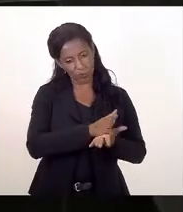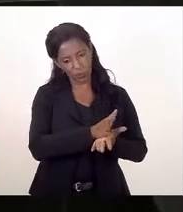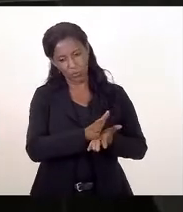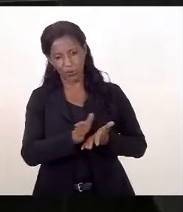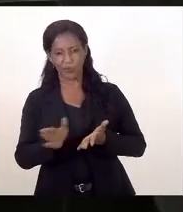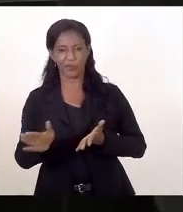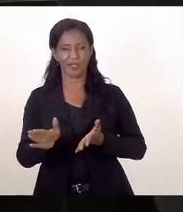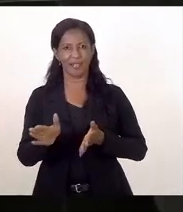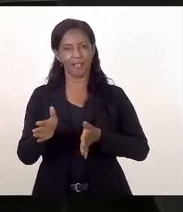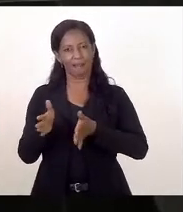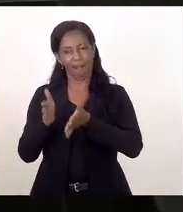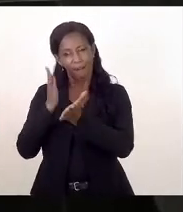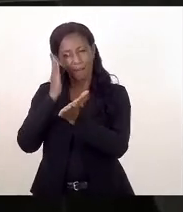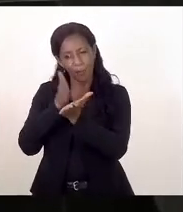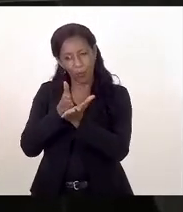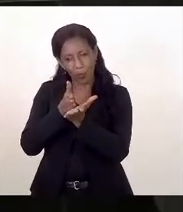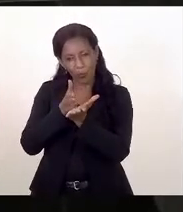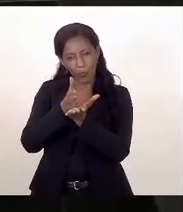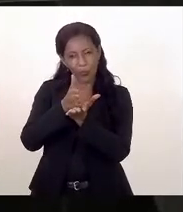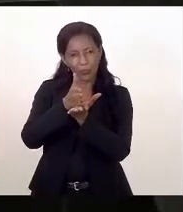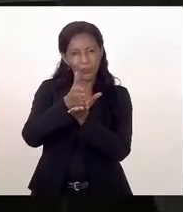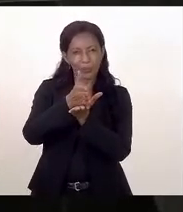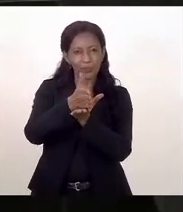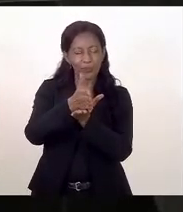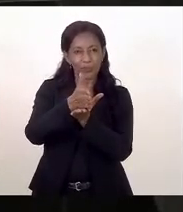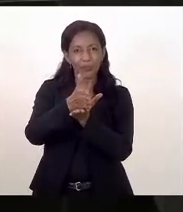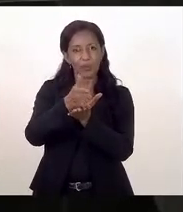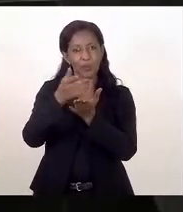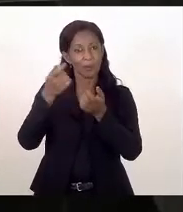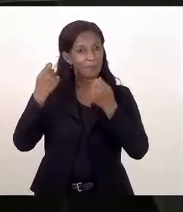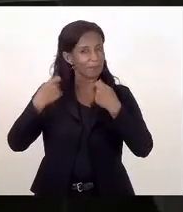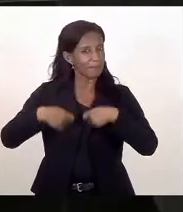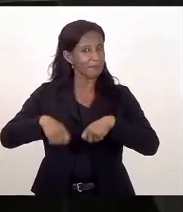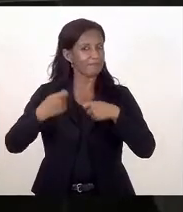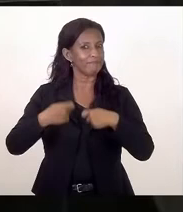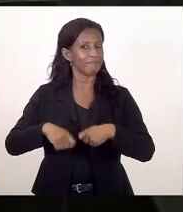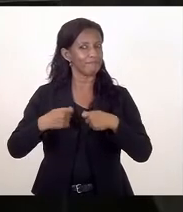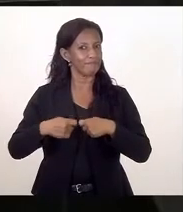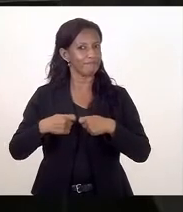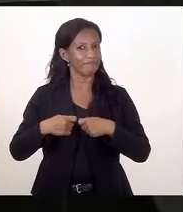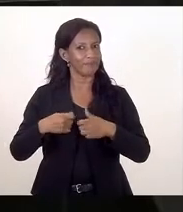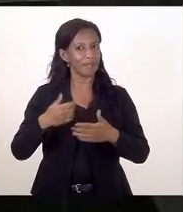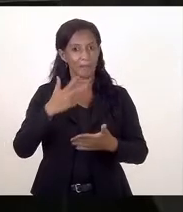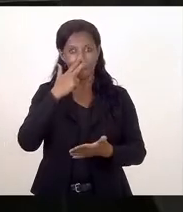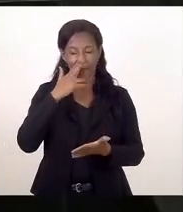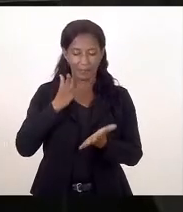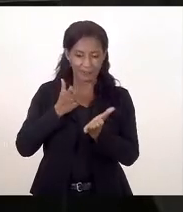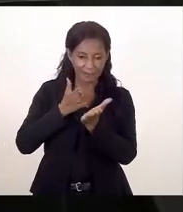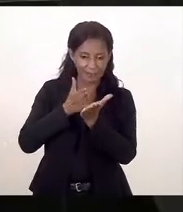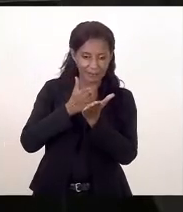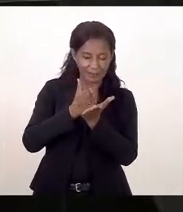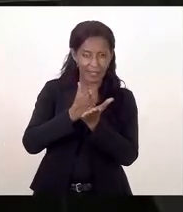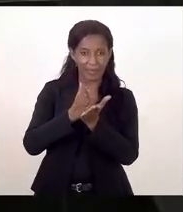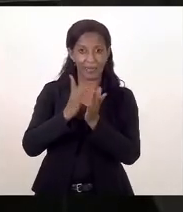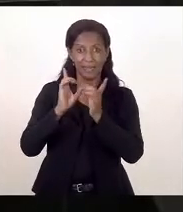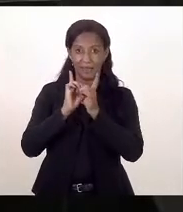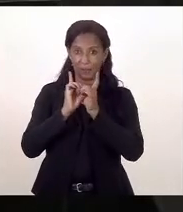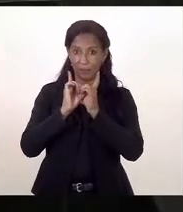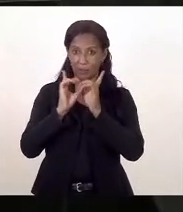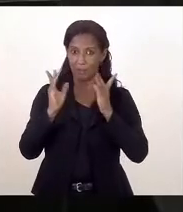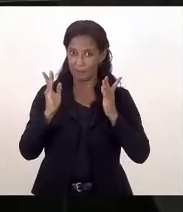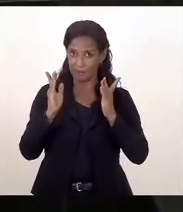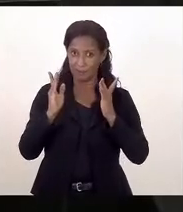caminhos. E os nossos caminhos, necessariamente, passam pela democracia,